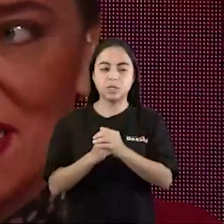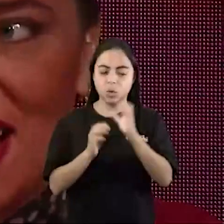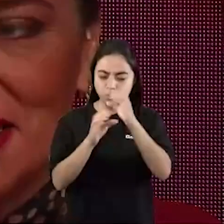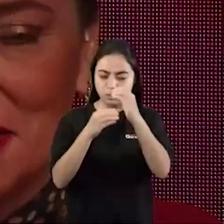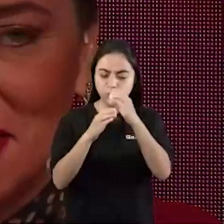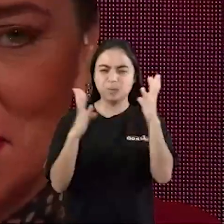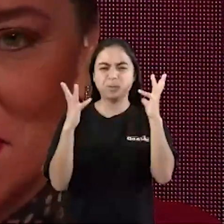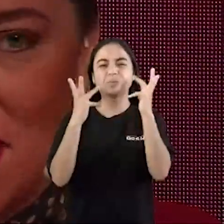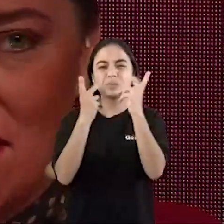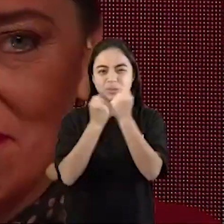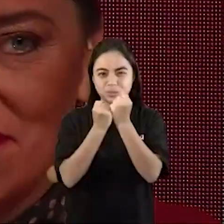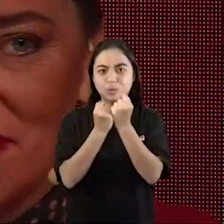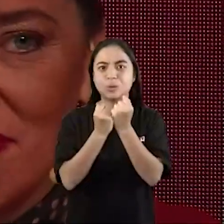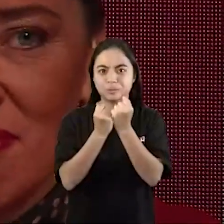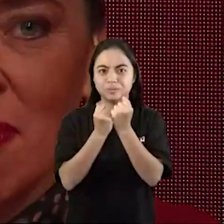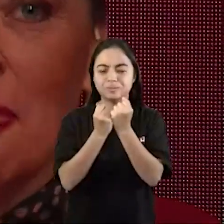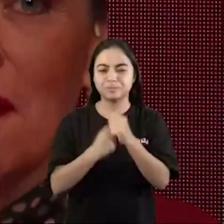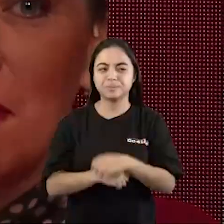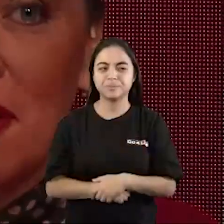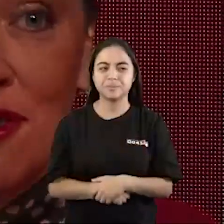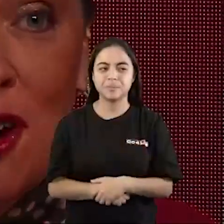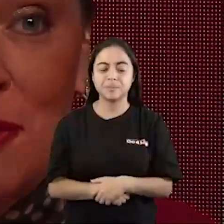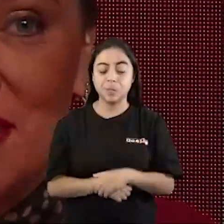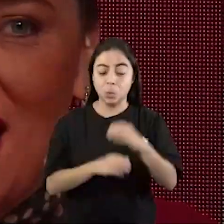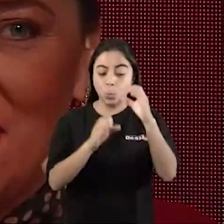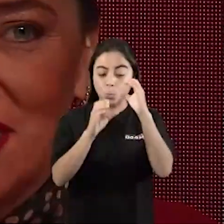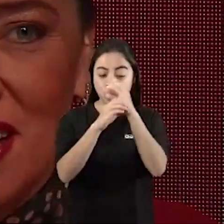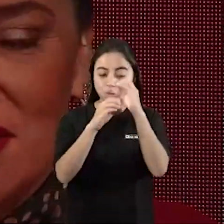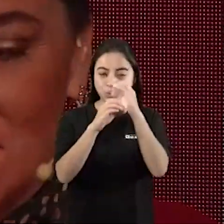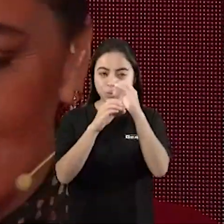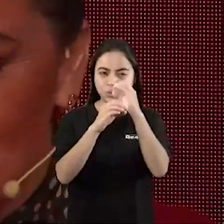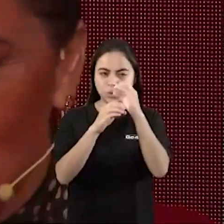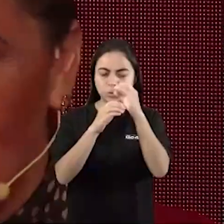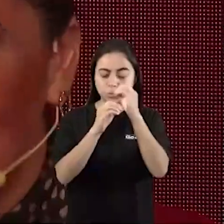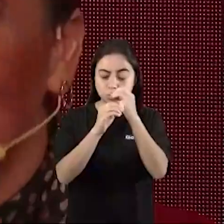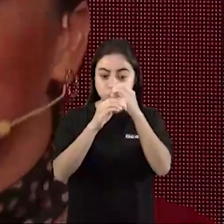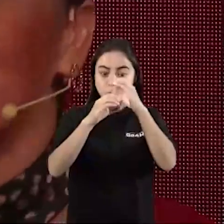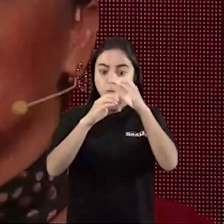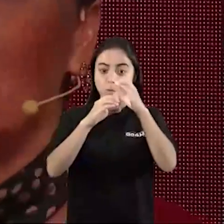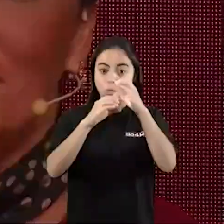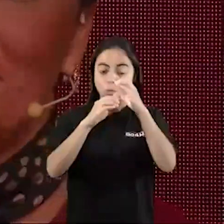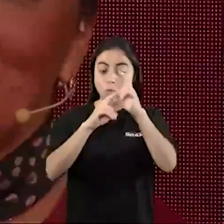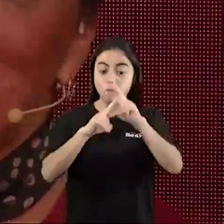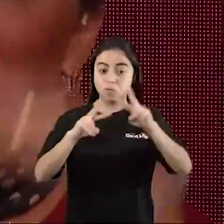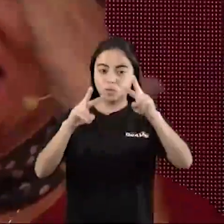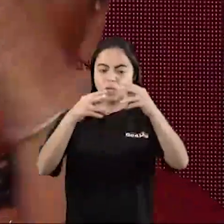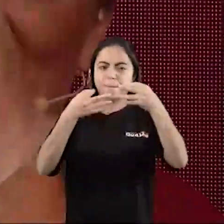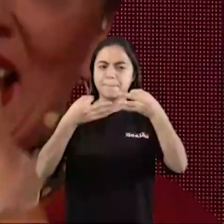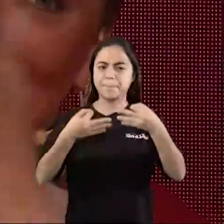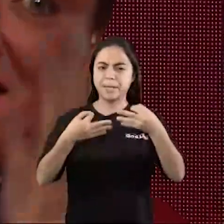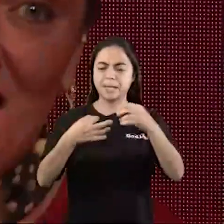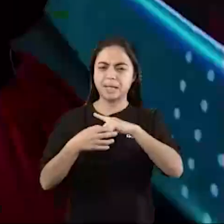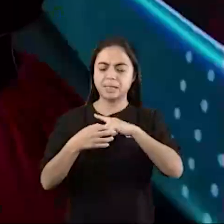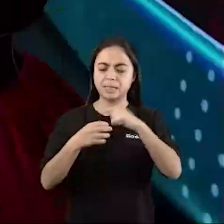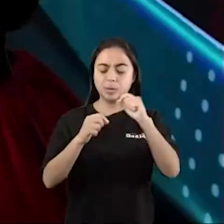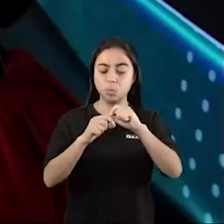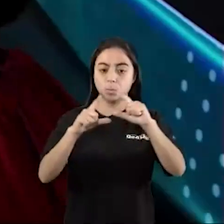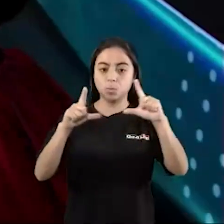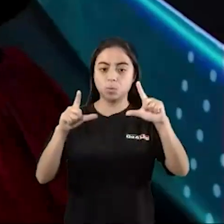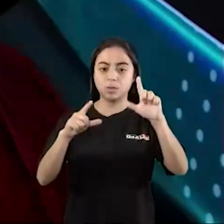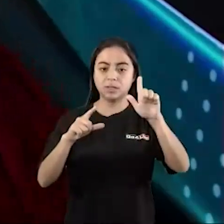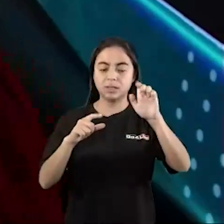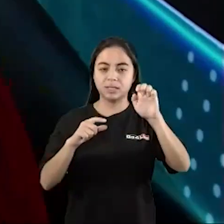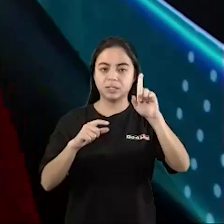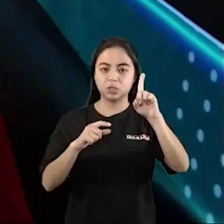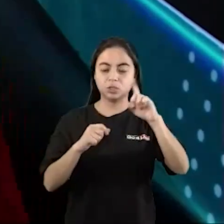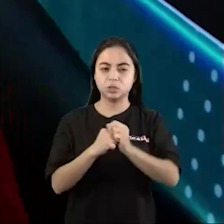microscópio fantástico, hein, pessoal? Um microscópio de alta resolução, onde a gente tem uma tela de LED junto.